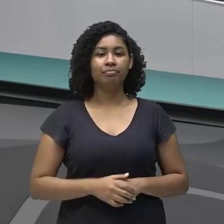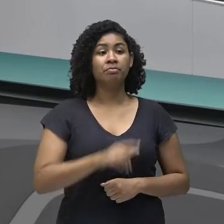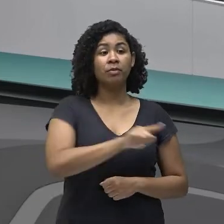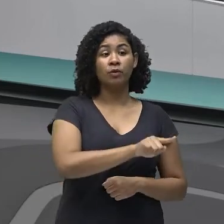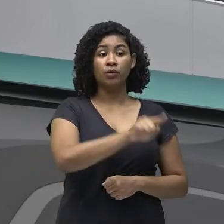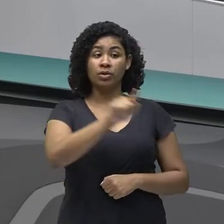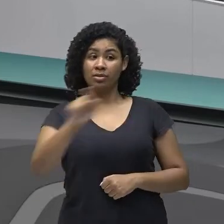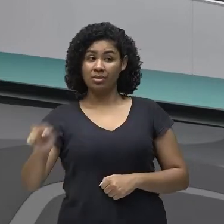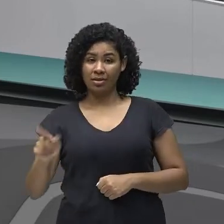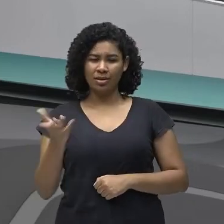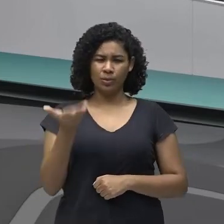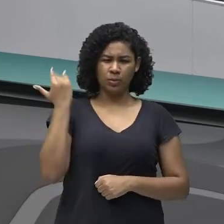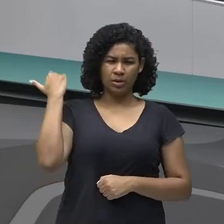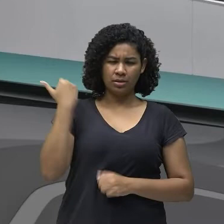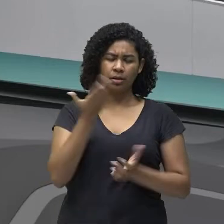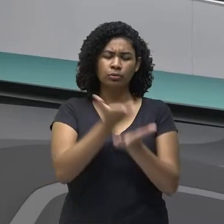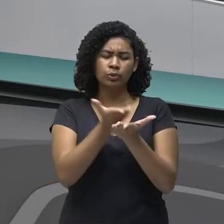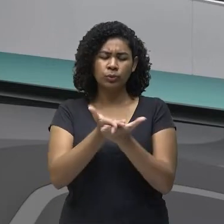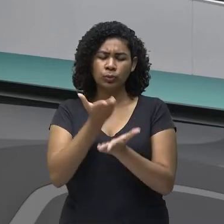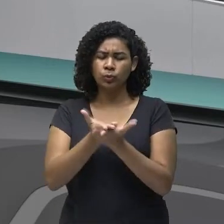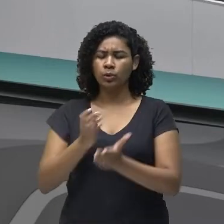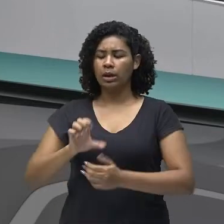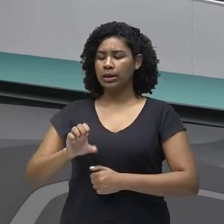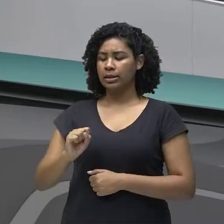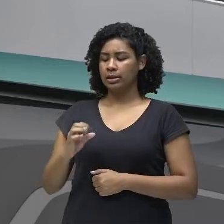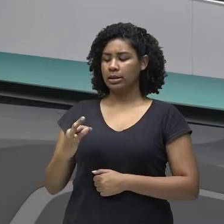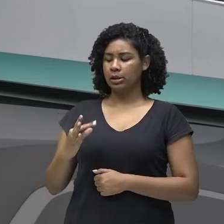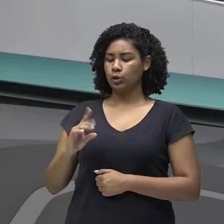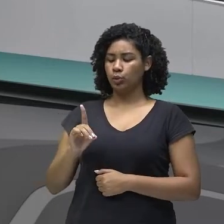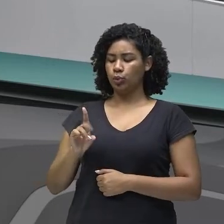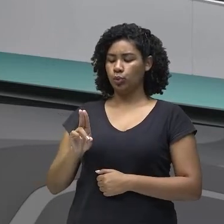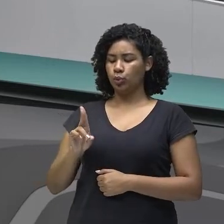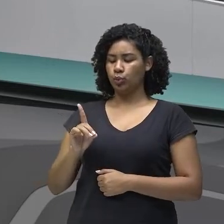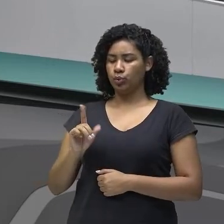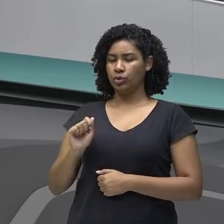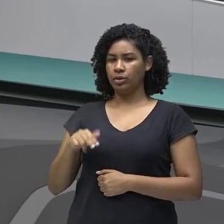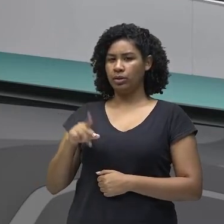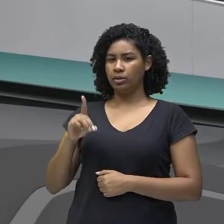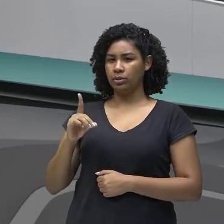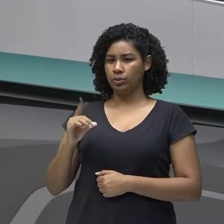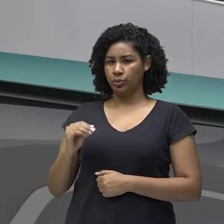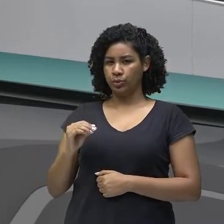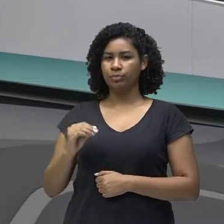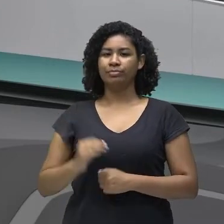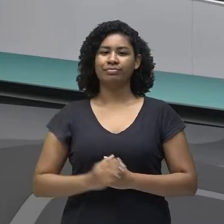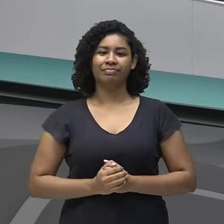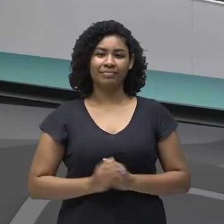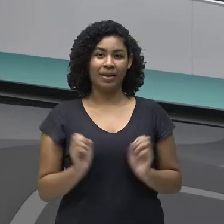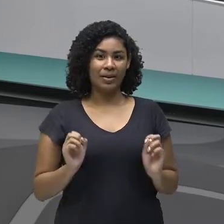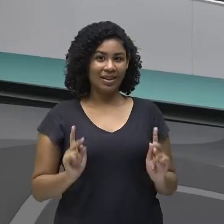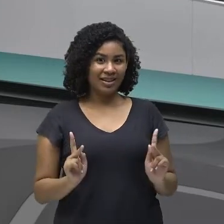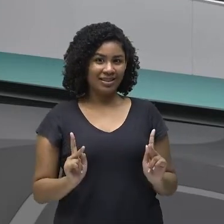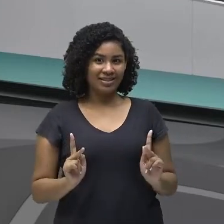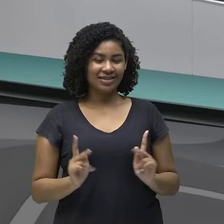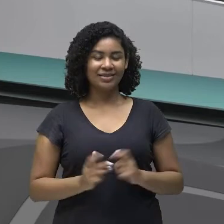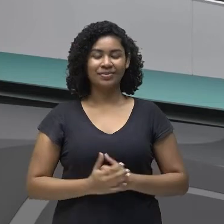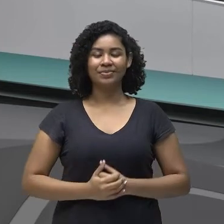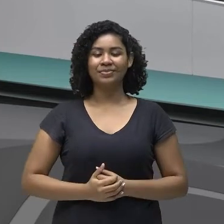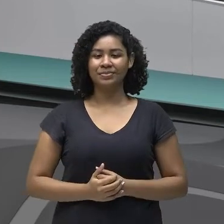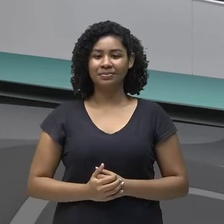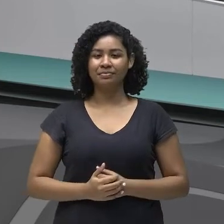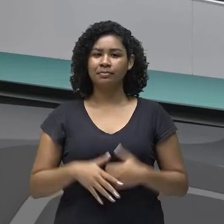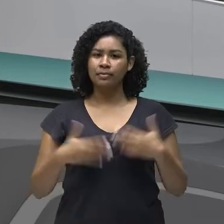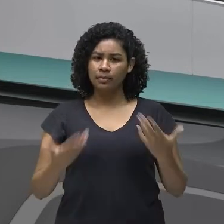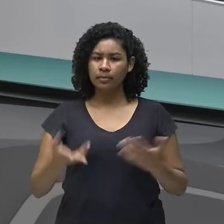estavam estudando. They were studying. Eles estavam estudando. Tudo bem? Então,